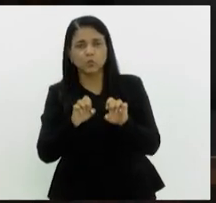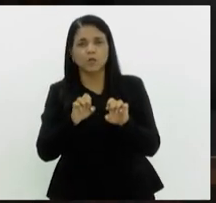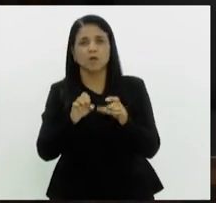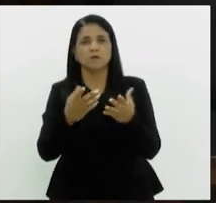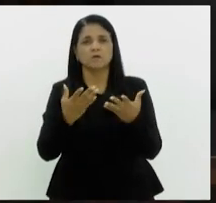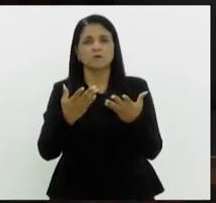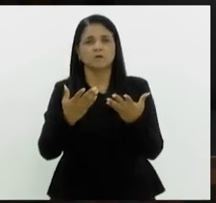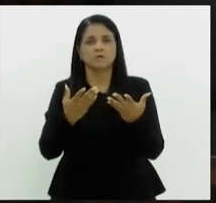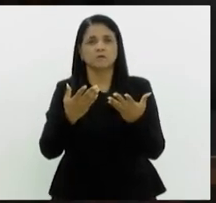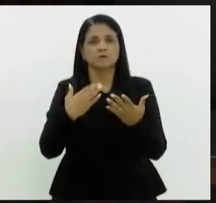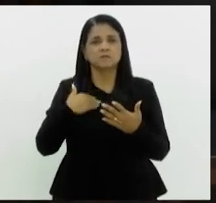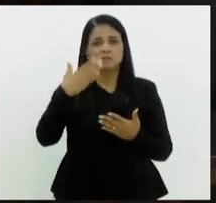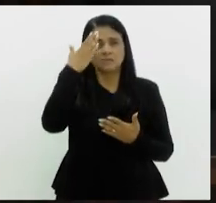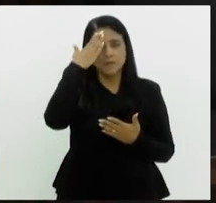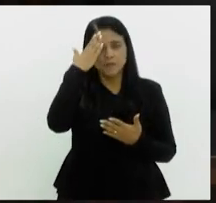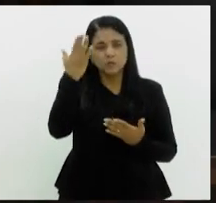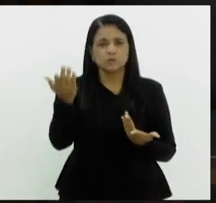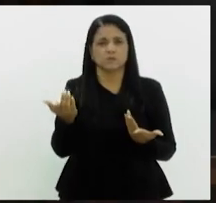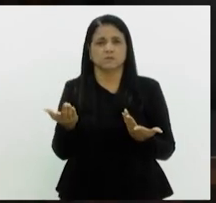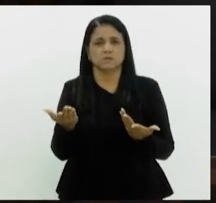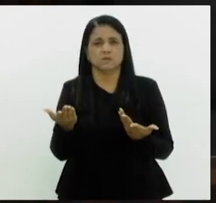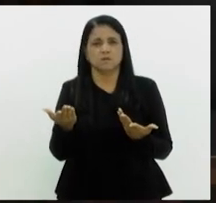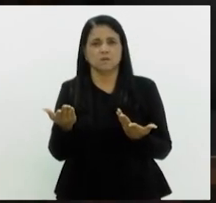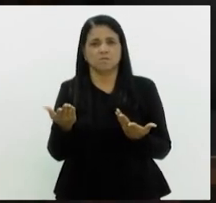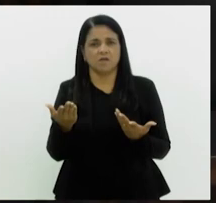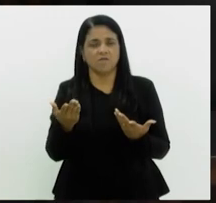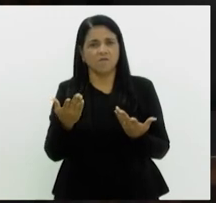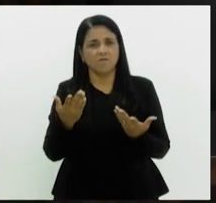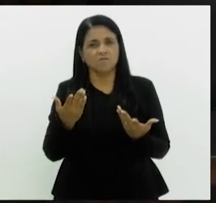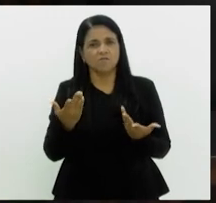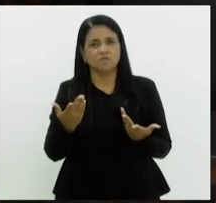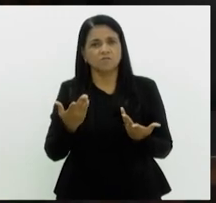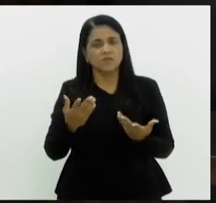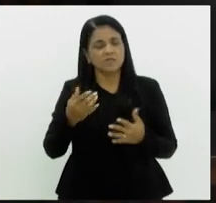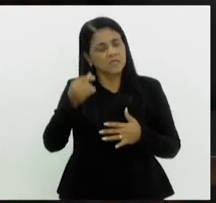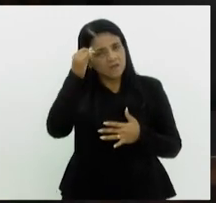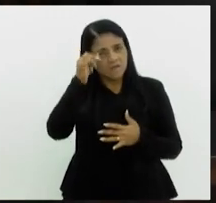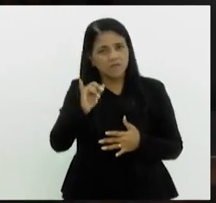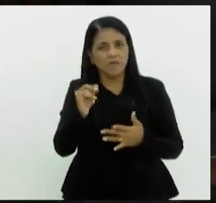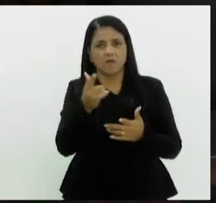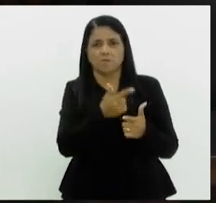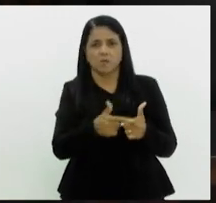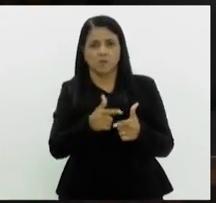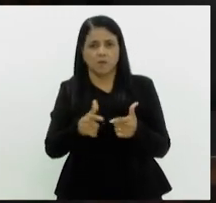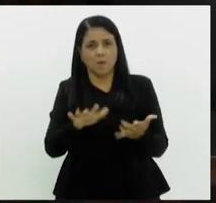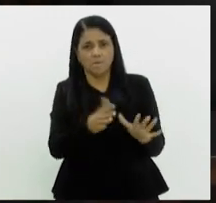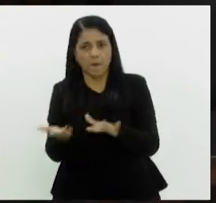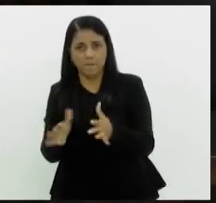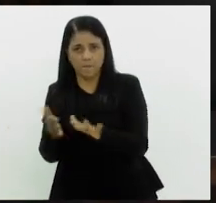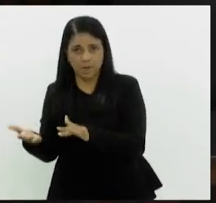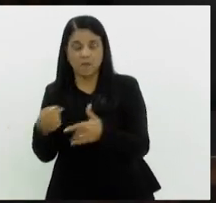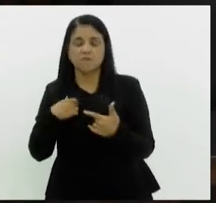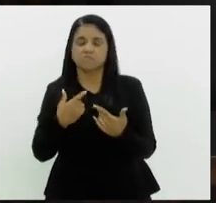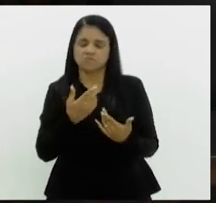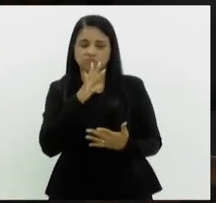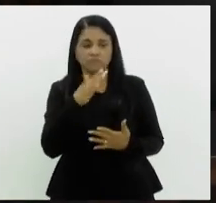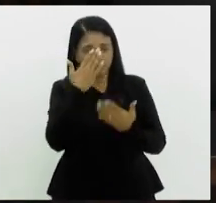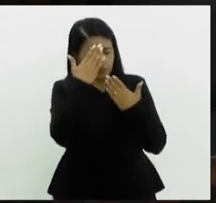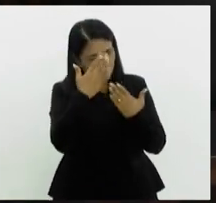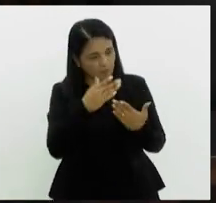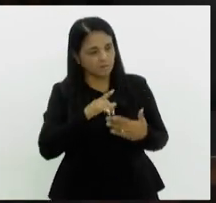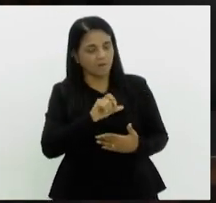lógica eurocêntrica. Então, eu fico muito feliz, Larissa, por você ressaltar isso na sua fala. Muito